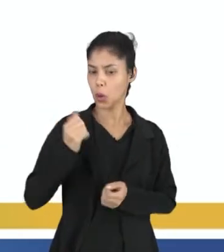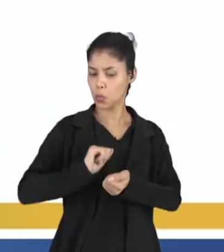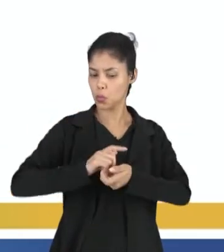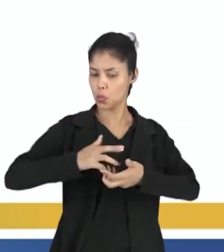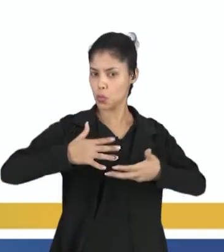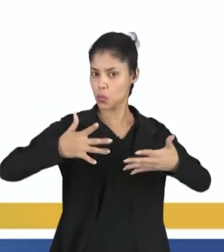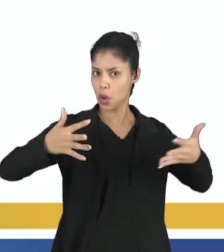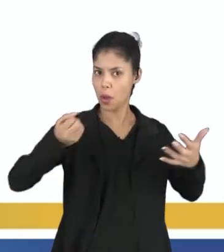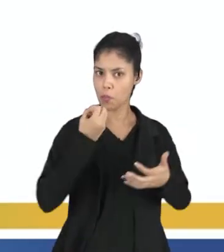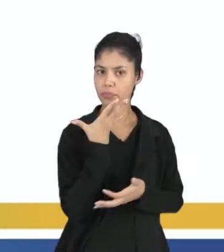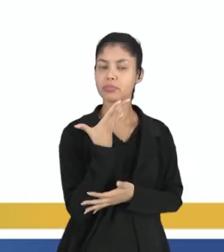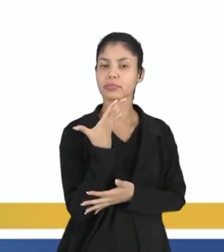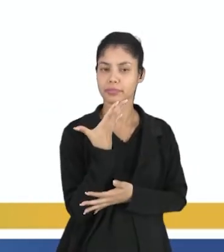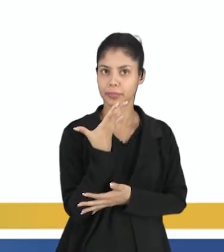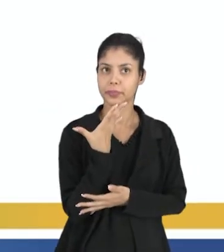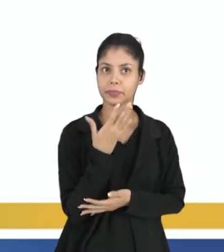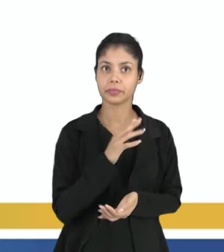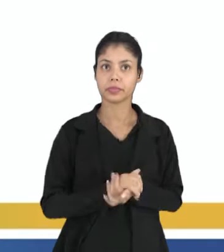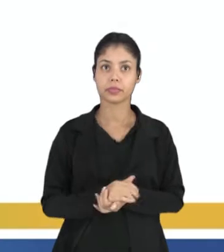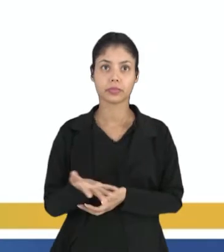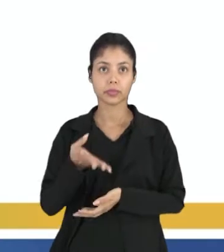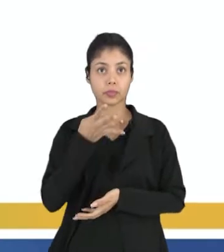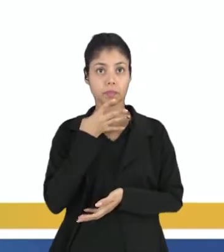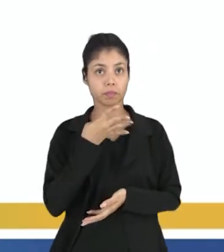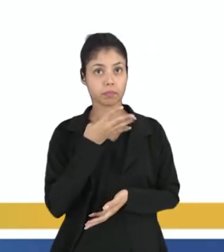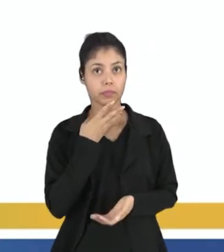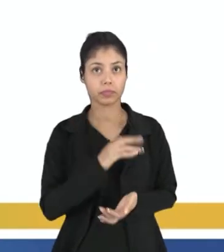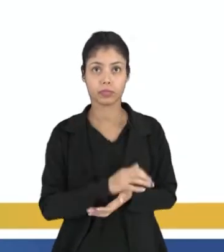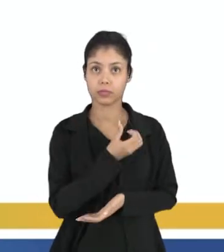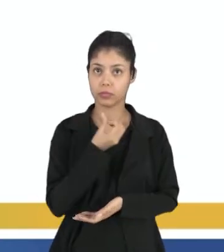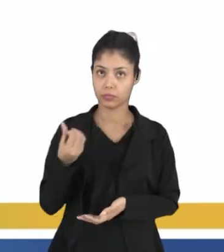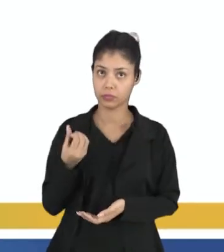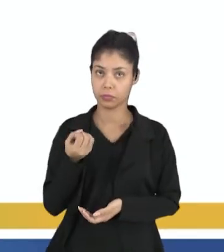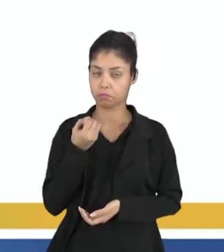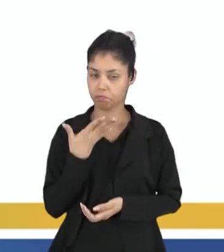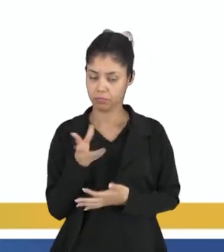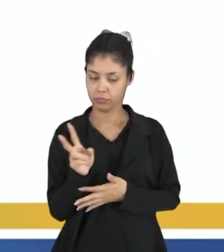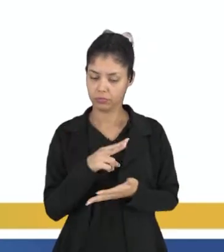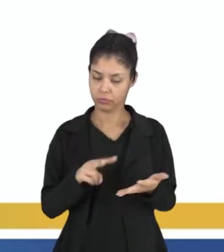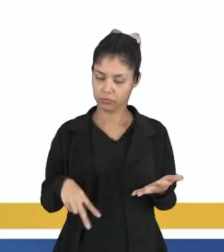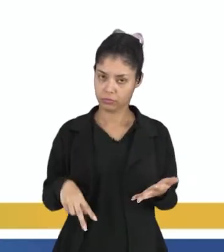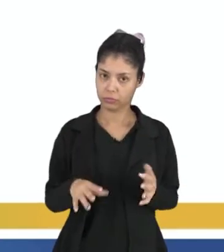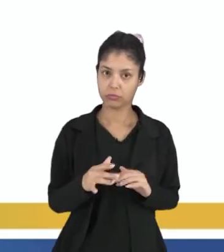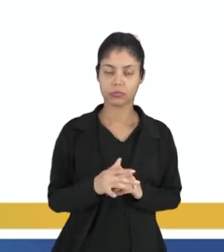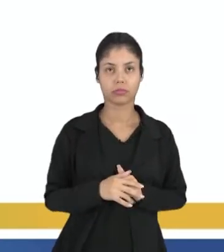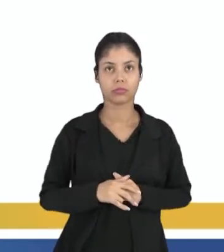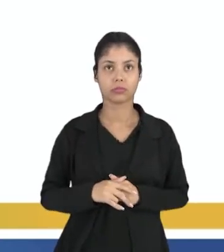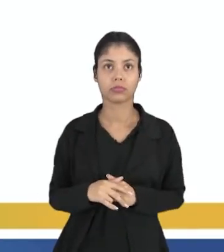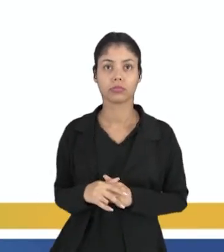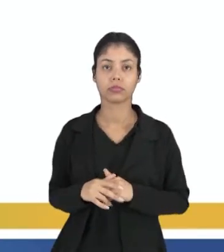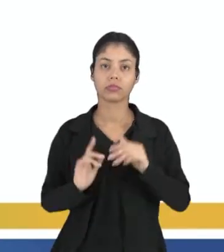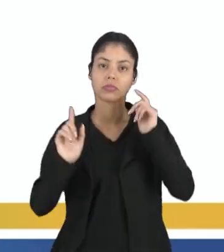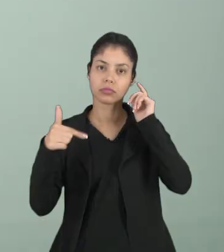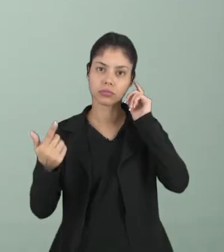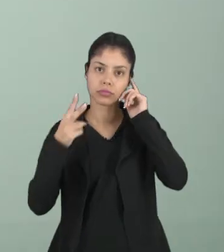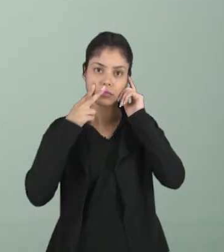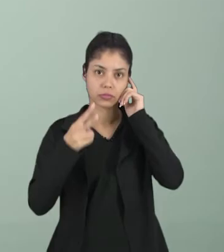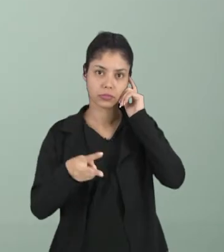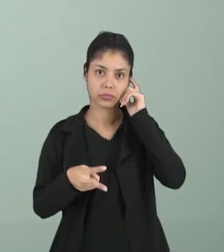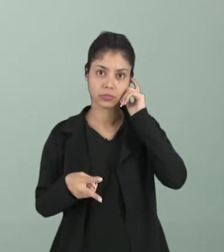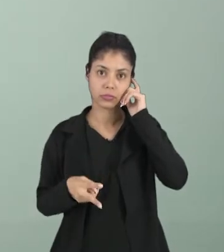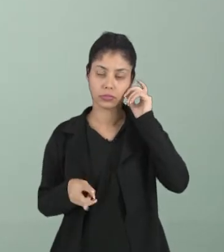para a gente de benefícios. Vamos conhecer mais 6 benefícios de uma boa leitura. Então, a seguir a gente vai